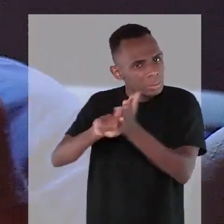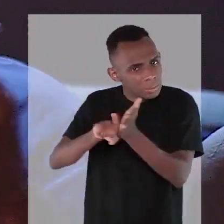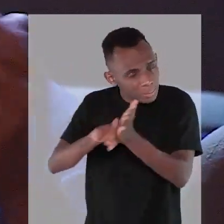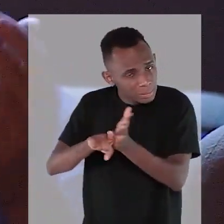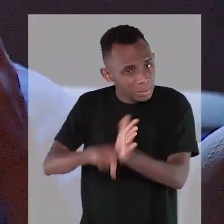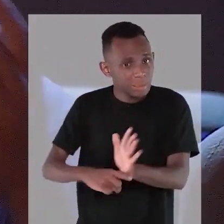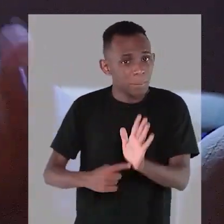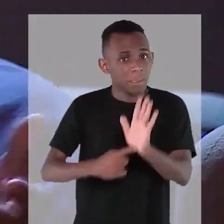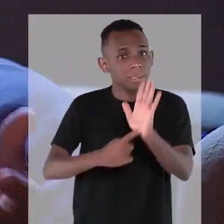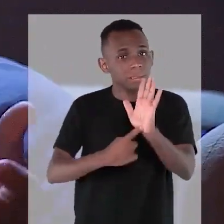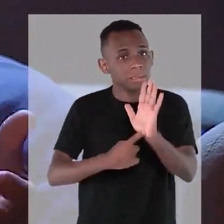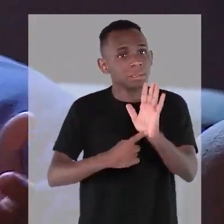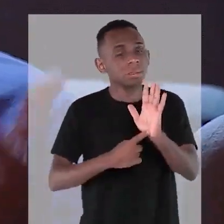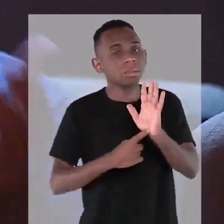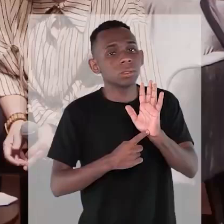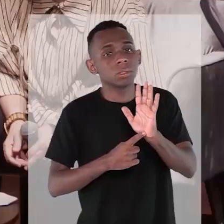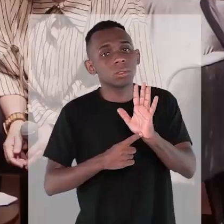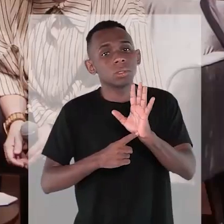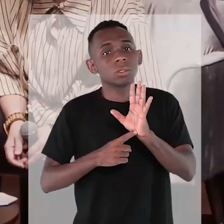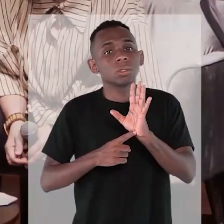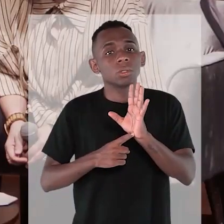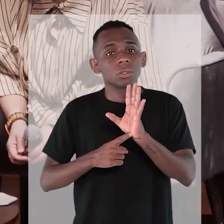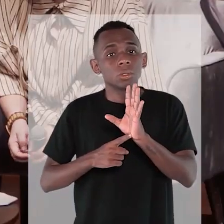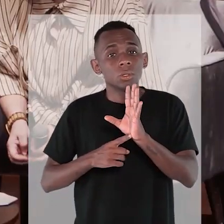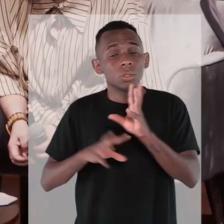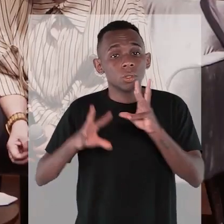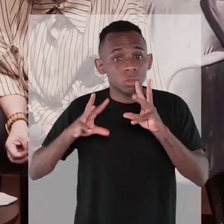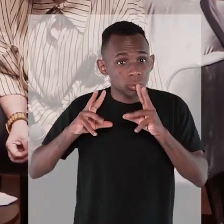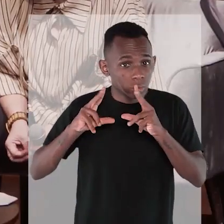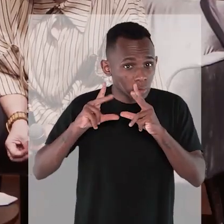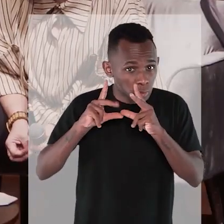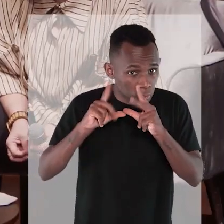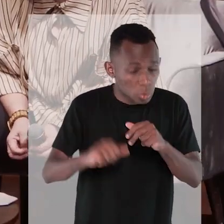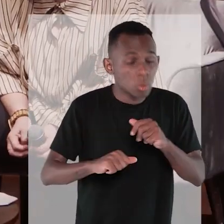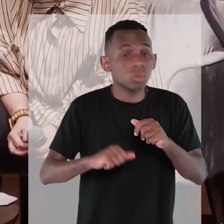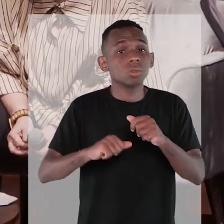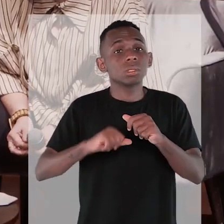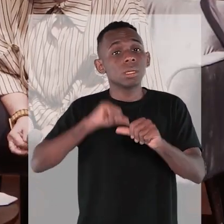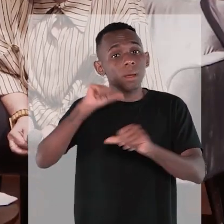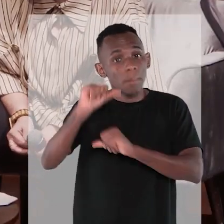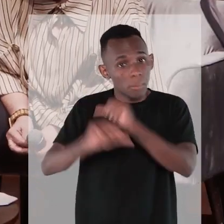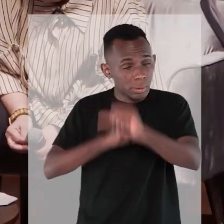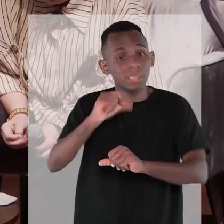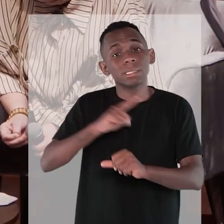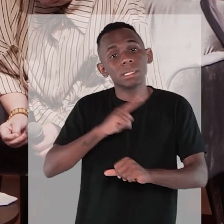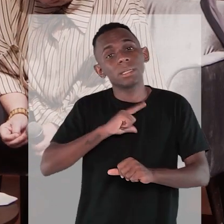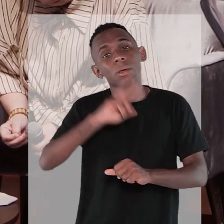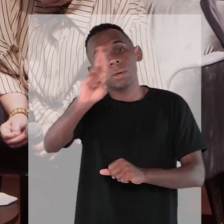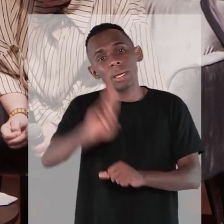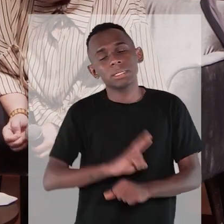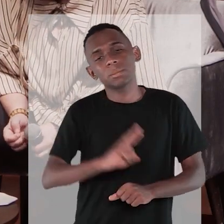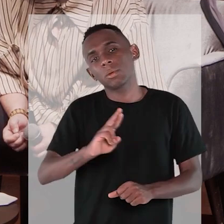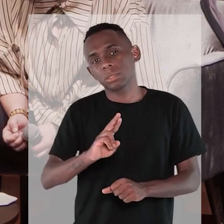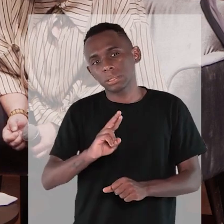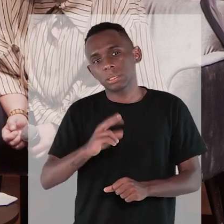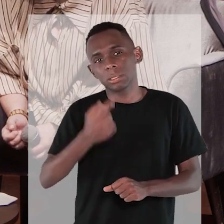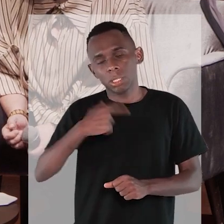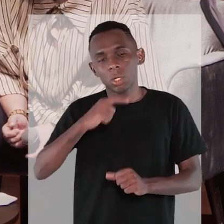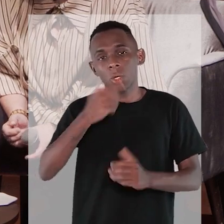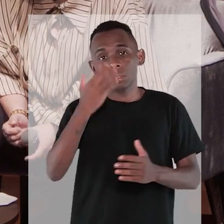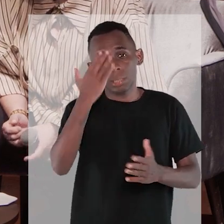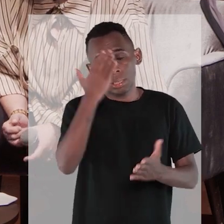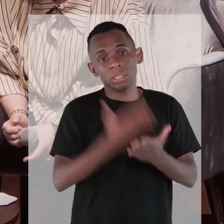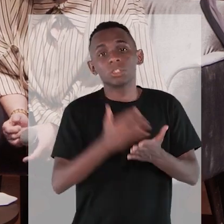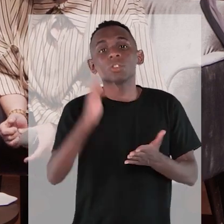escritores, que todos os movimentos têm produzido um resultado avesso aquilo que nós esperamos. Isso tem